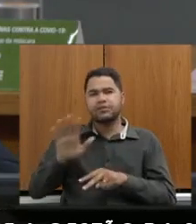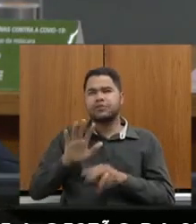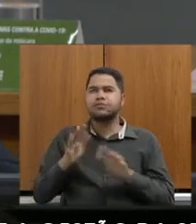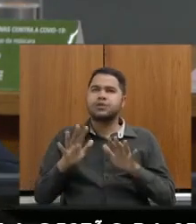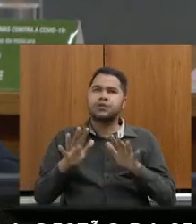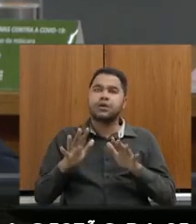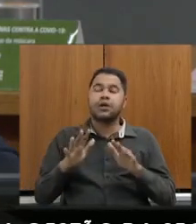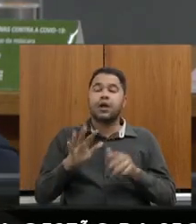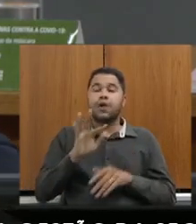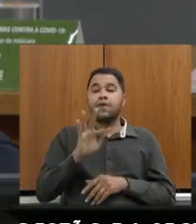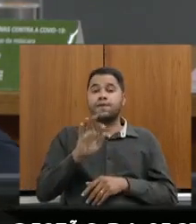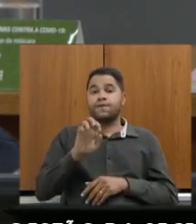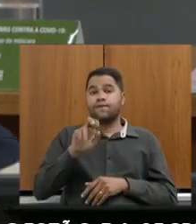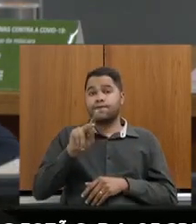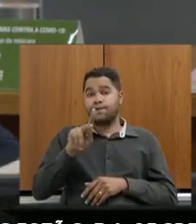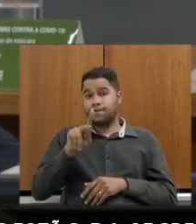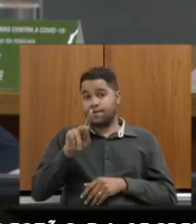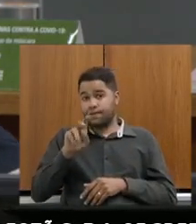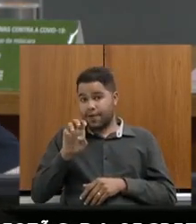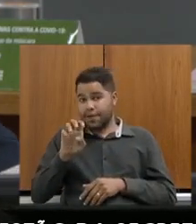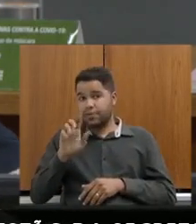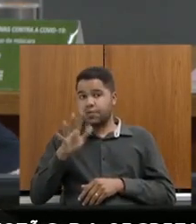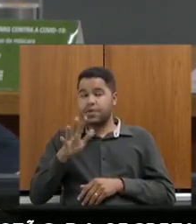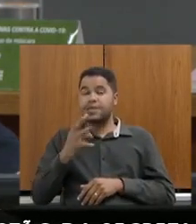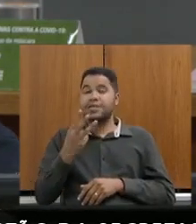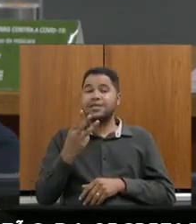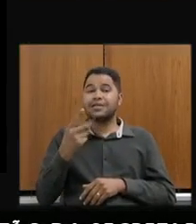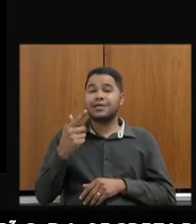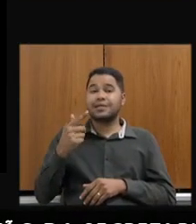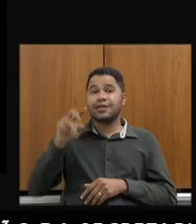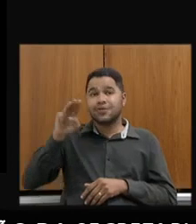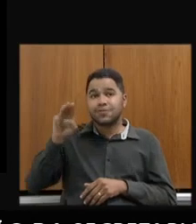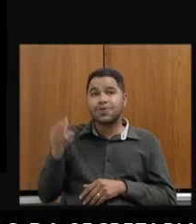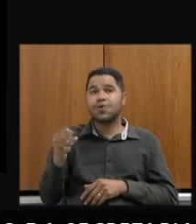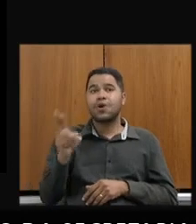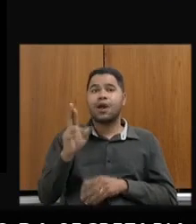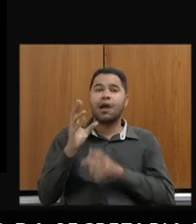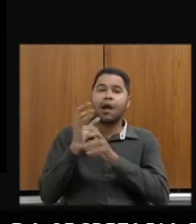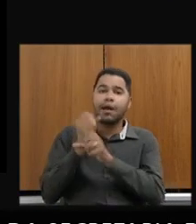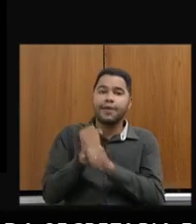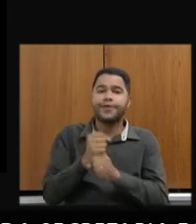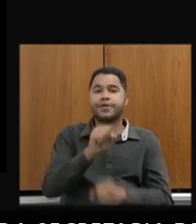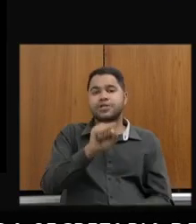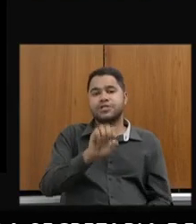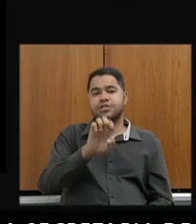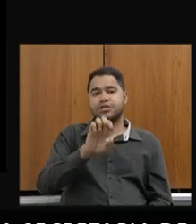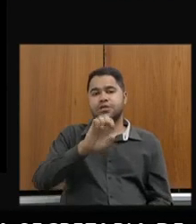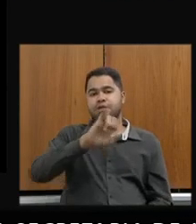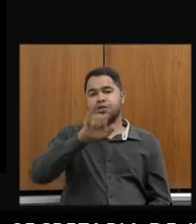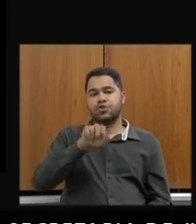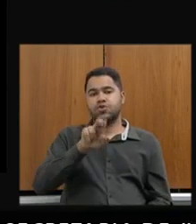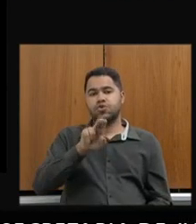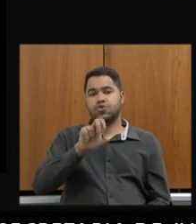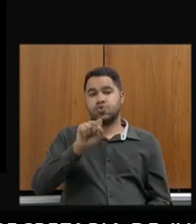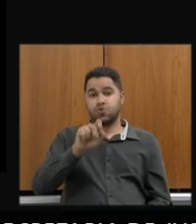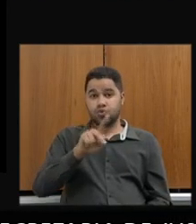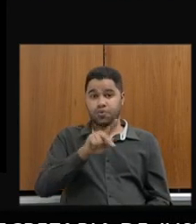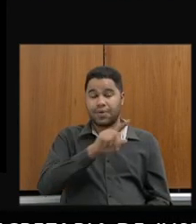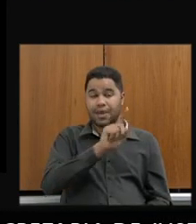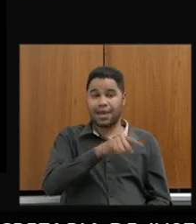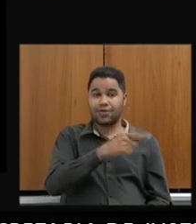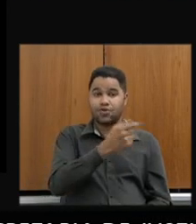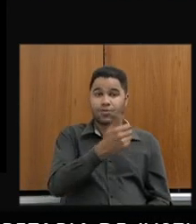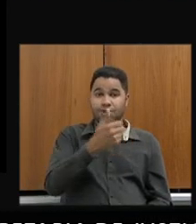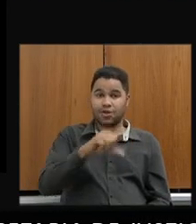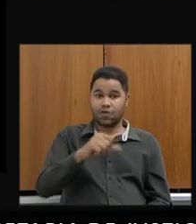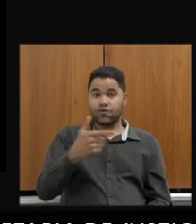correlação fesp foram aproximadamente 37 milhões de reais o total da sejusp de 200 2019/2022